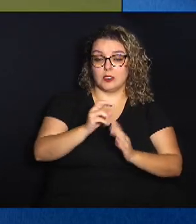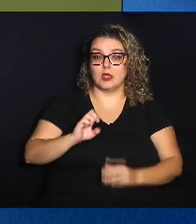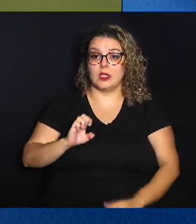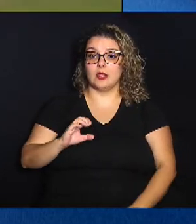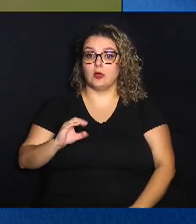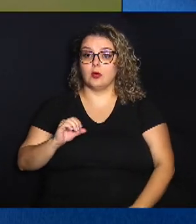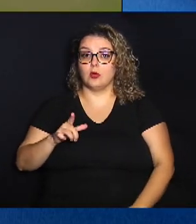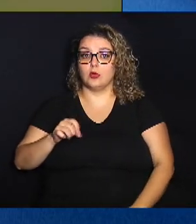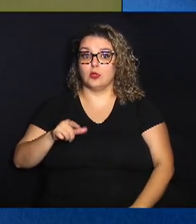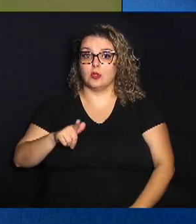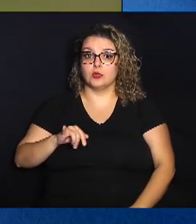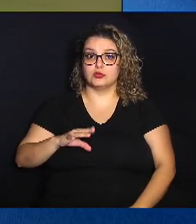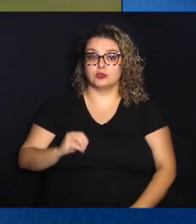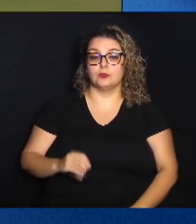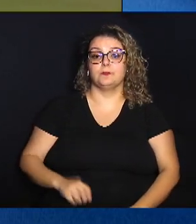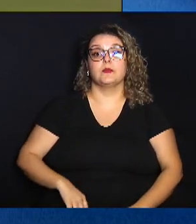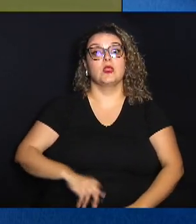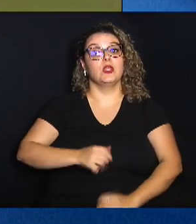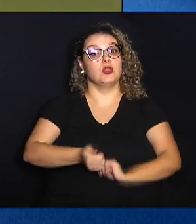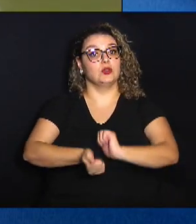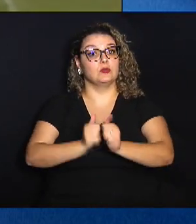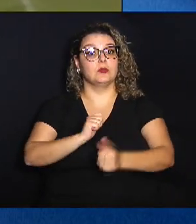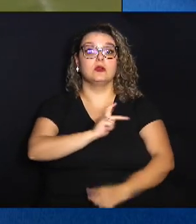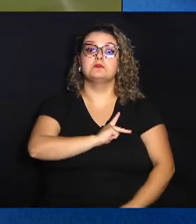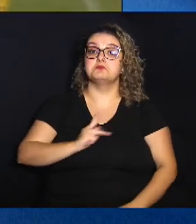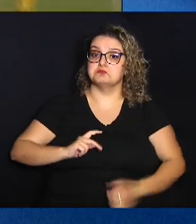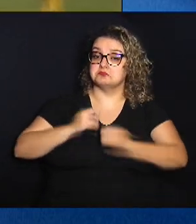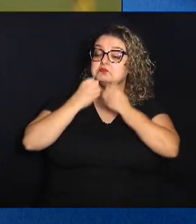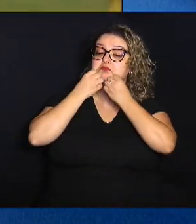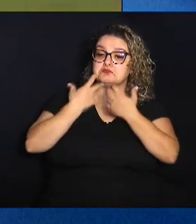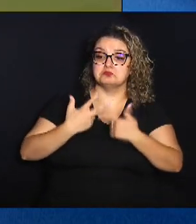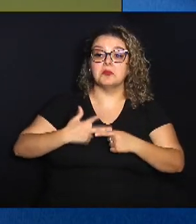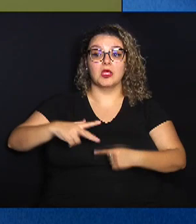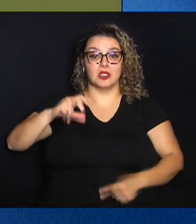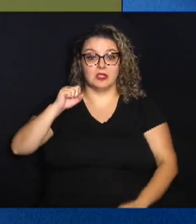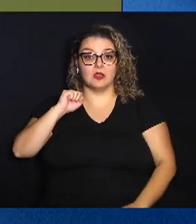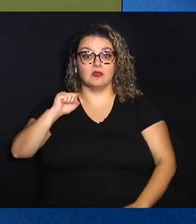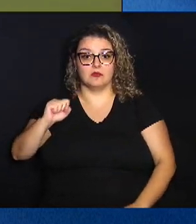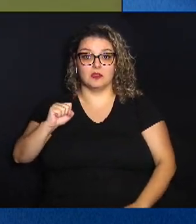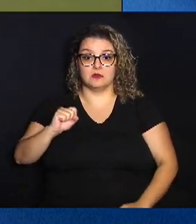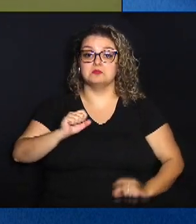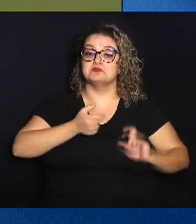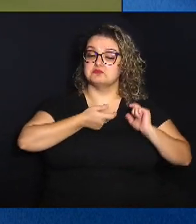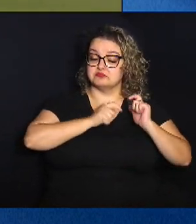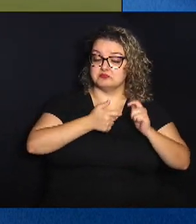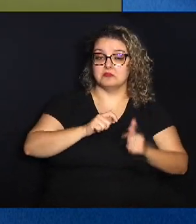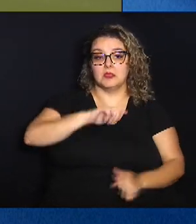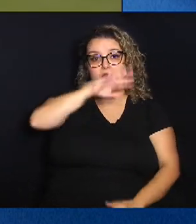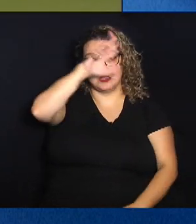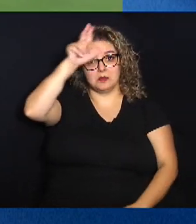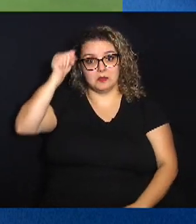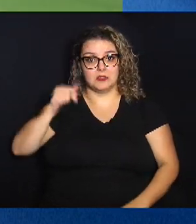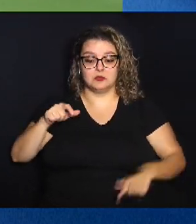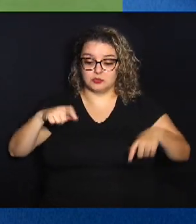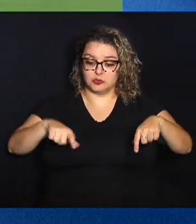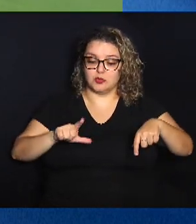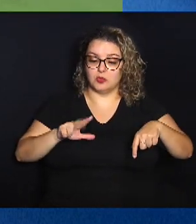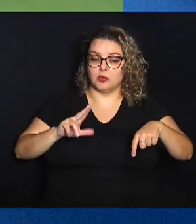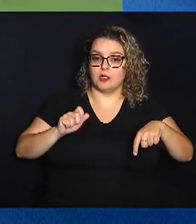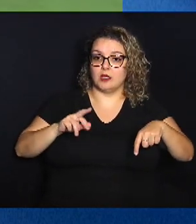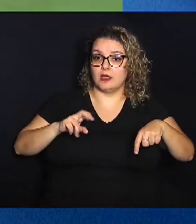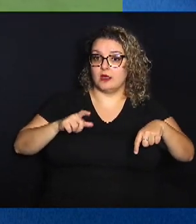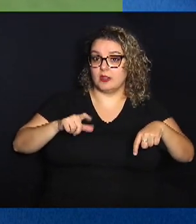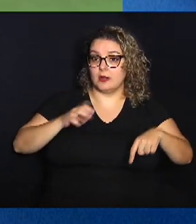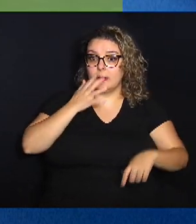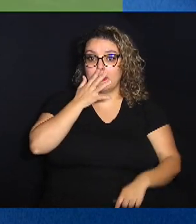no esporte, Ponte Preta joga bem e vence no placar clássico Amazonas no Moisés Lucarelli.